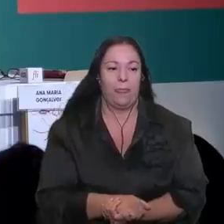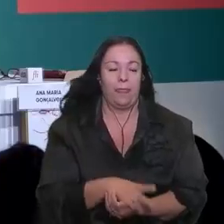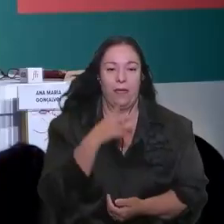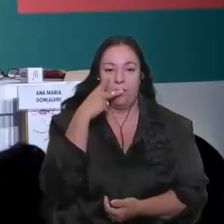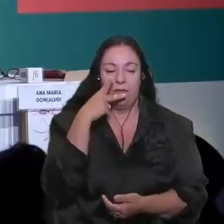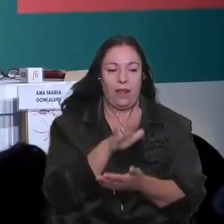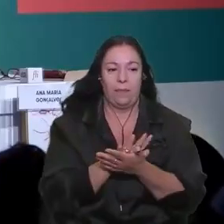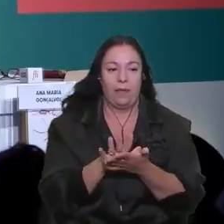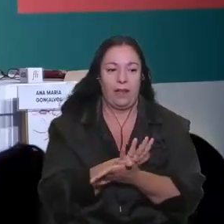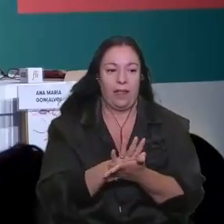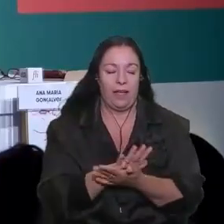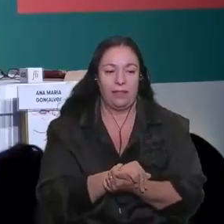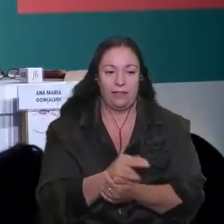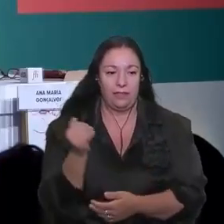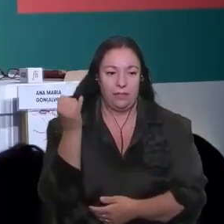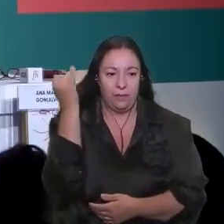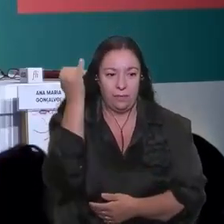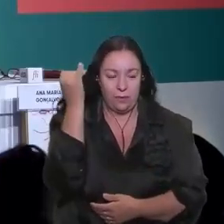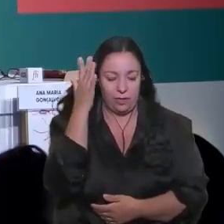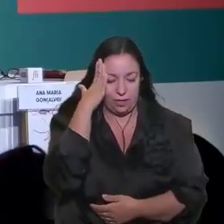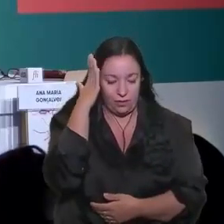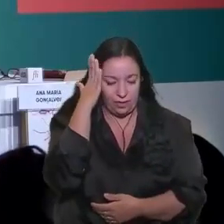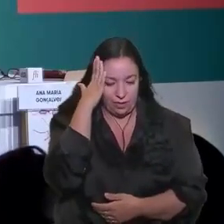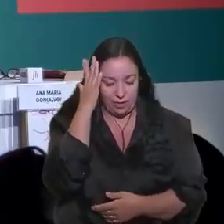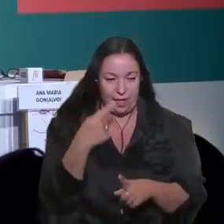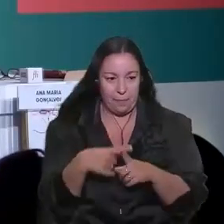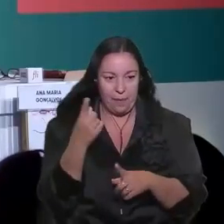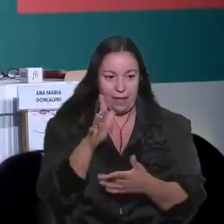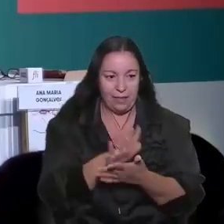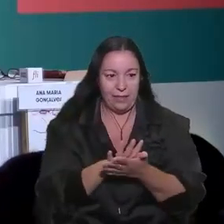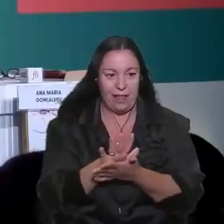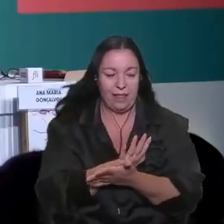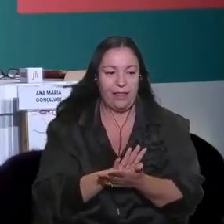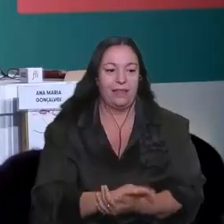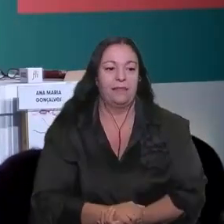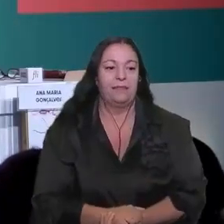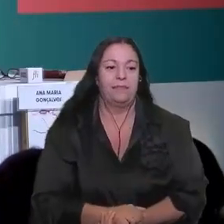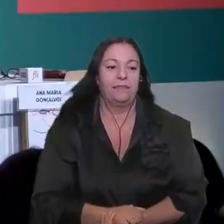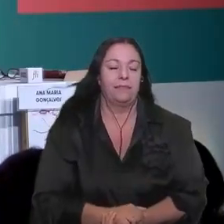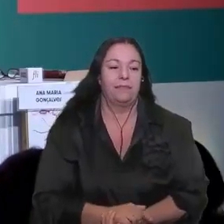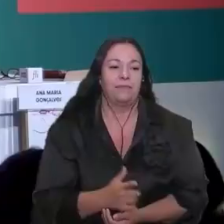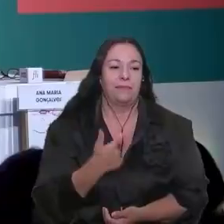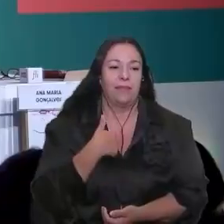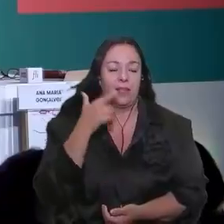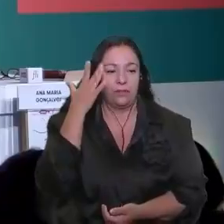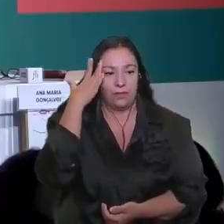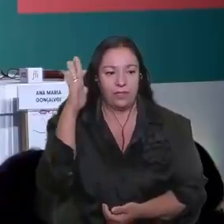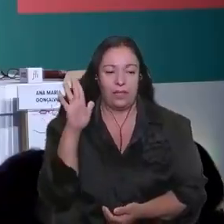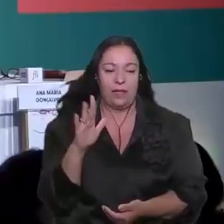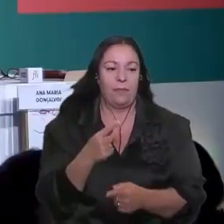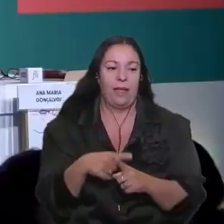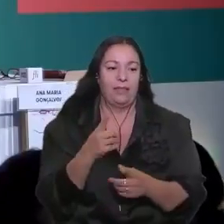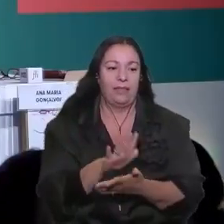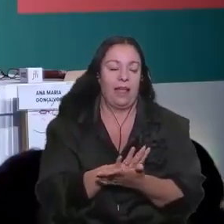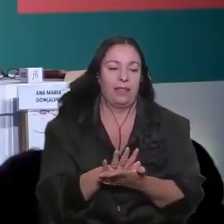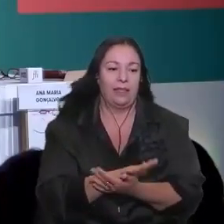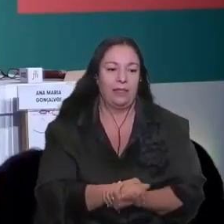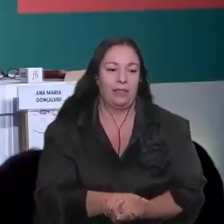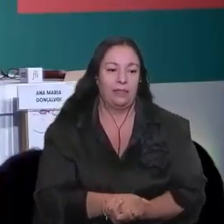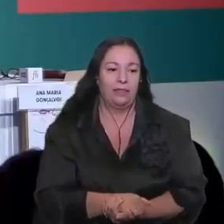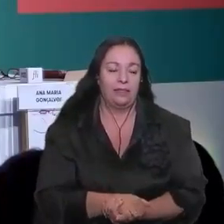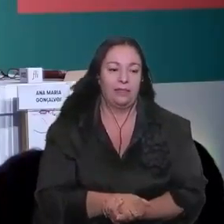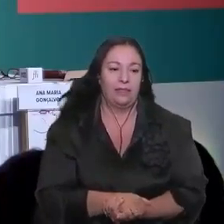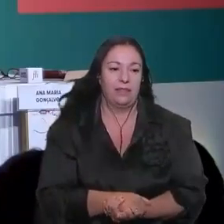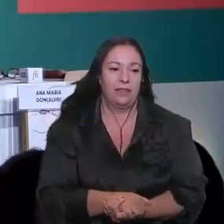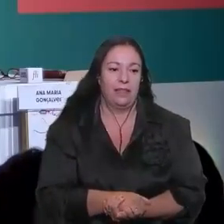mais nada importante, não sei mais nada, não sei mais nada. Agora podemos começar. Eu agora não sei mais nada, isso era a minha cola que eu tinha, não